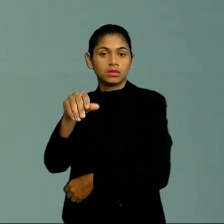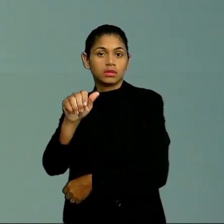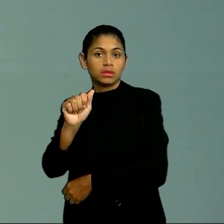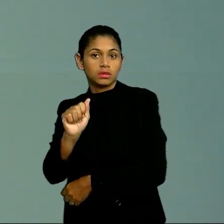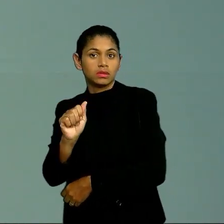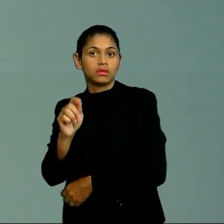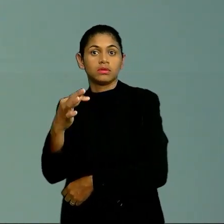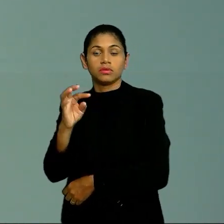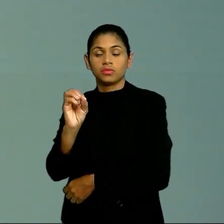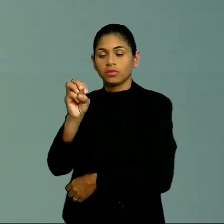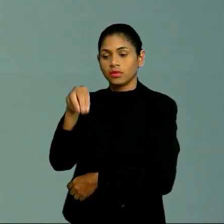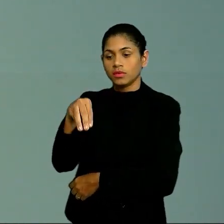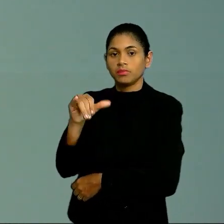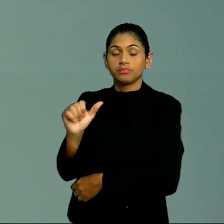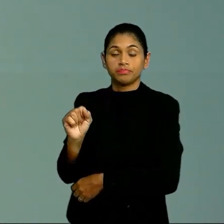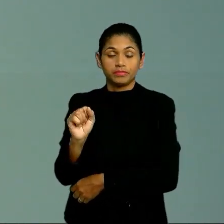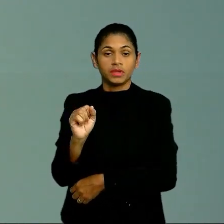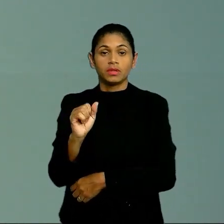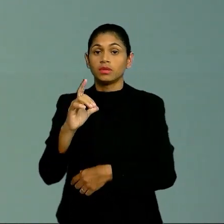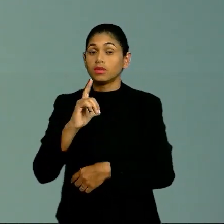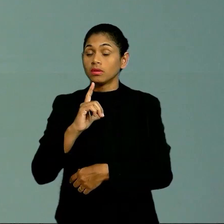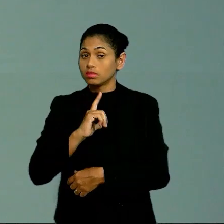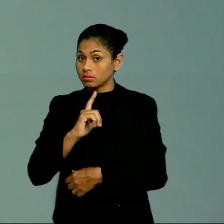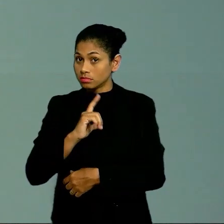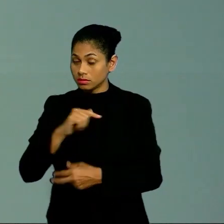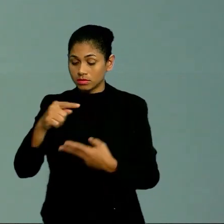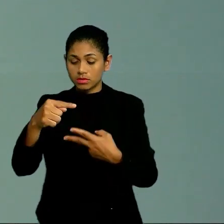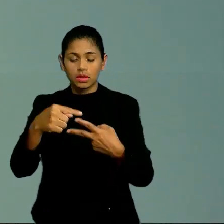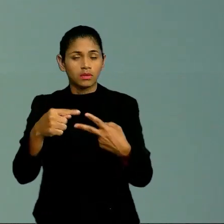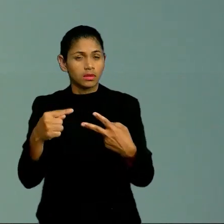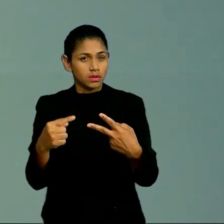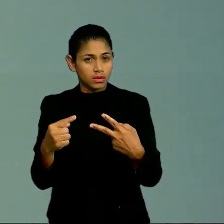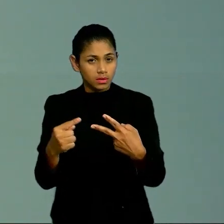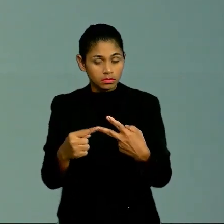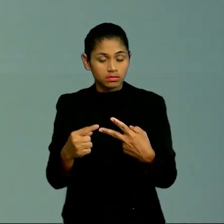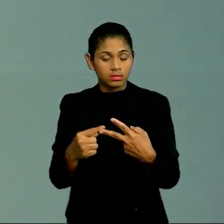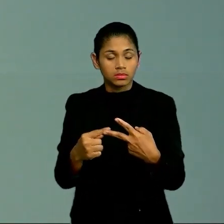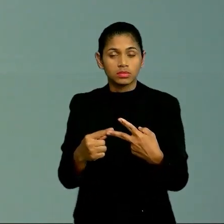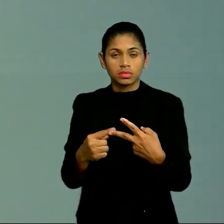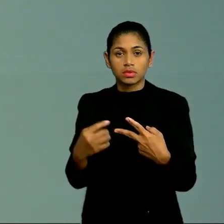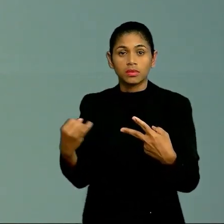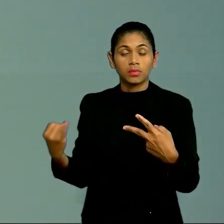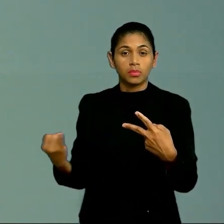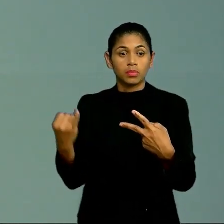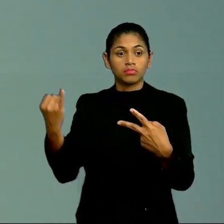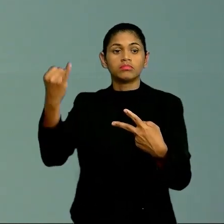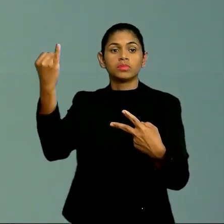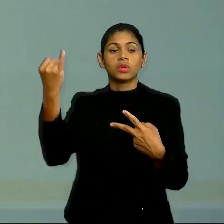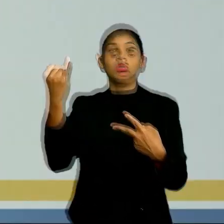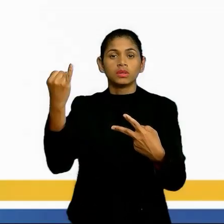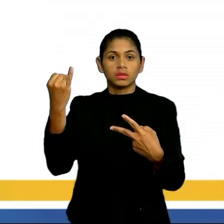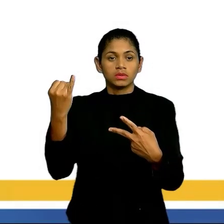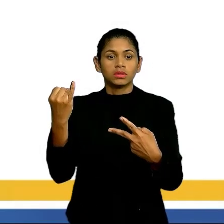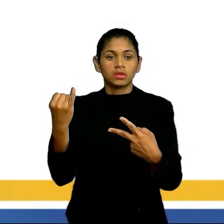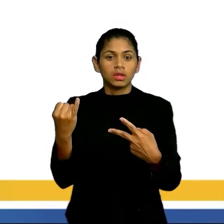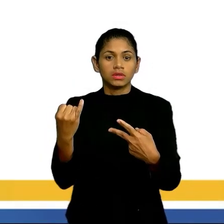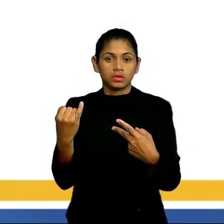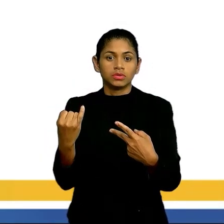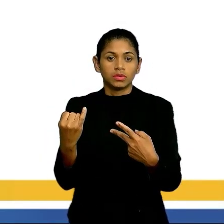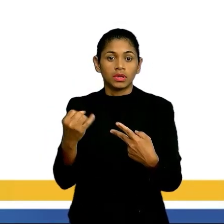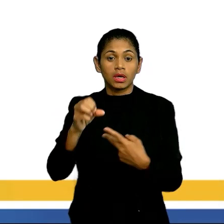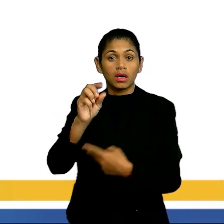e analogia. Esses dois fatores, pessoal, são muito importantes na biologia evolutiva. Presta atenção por